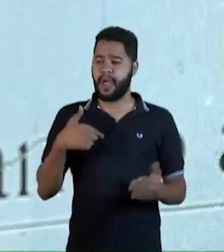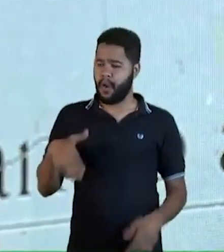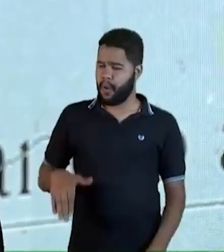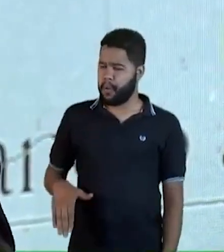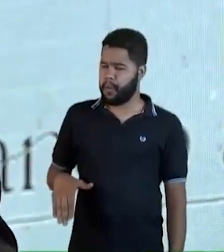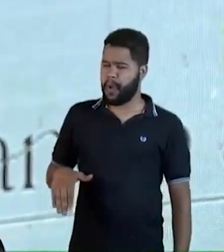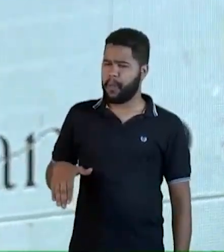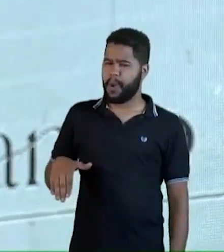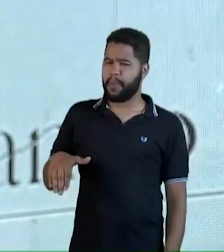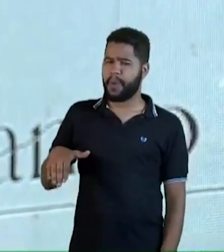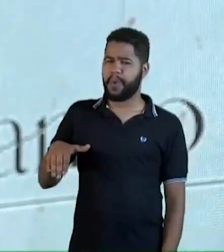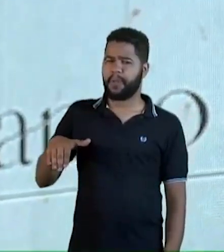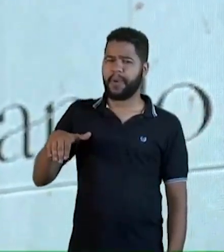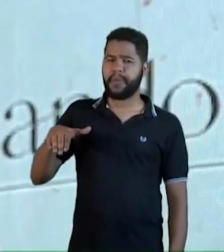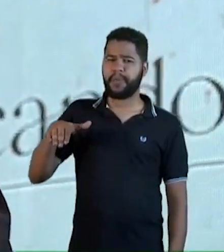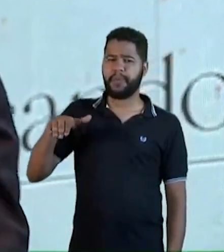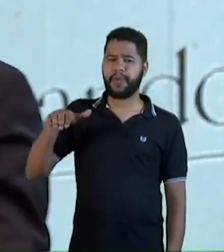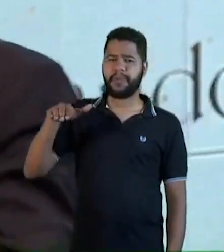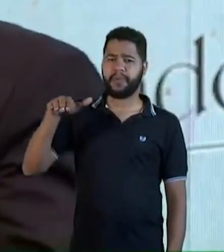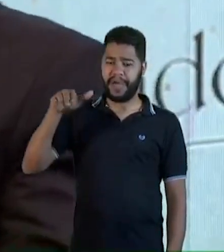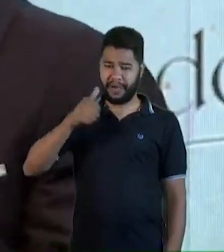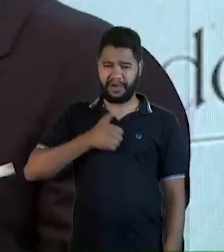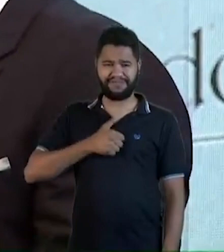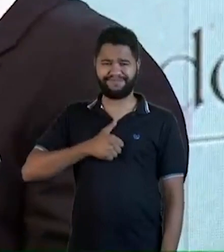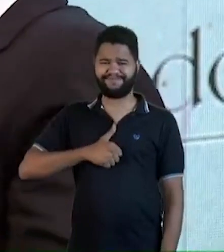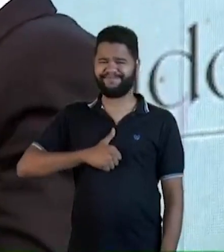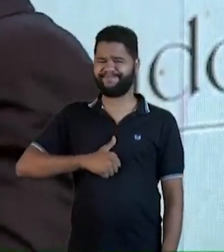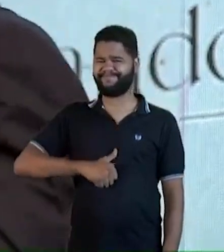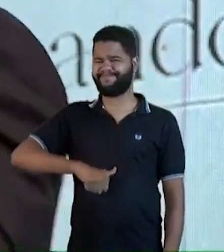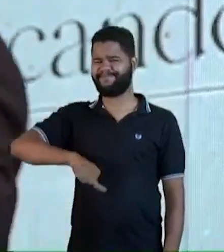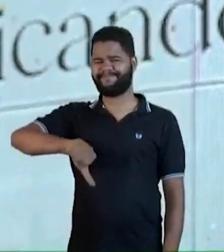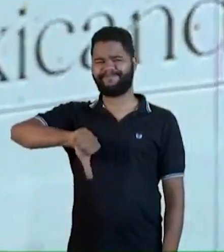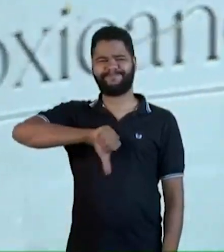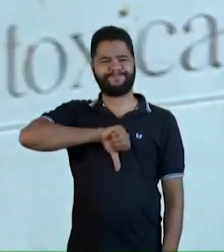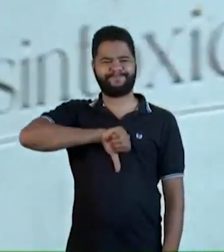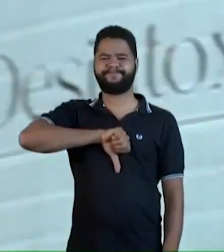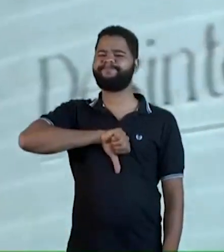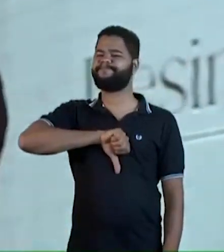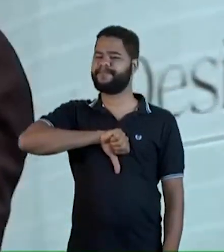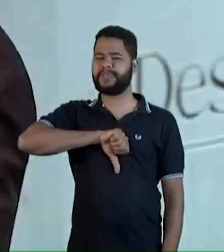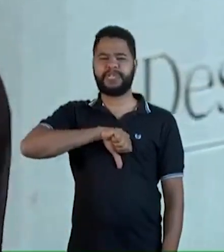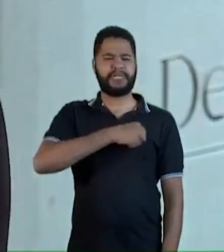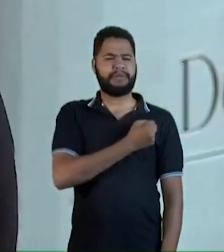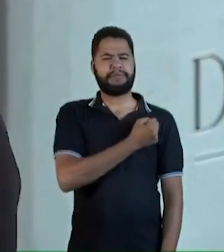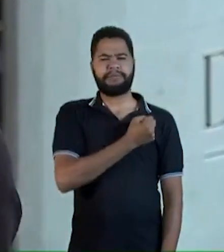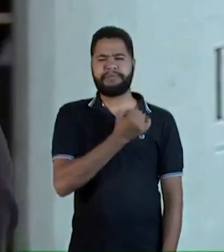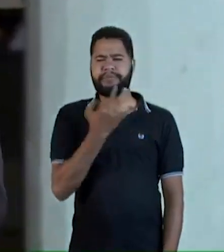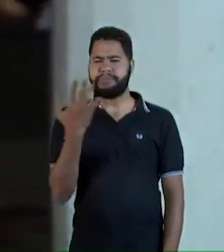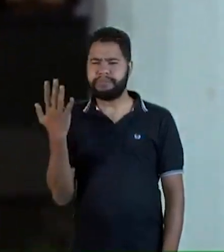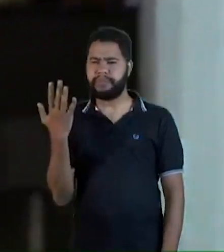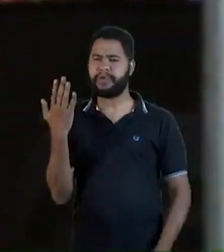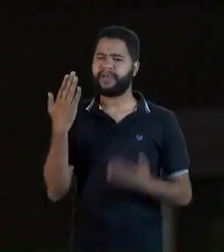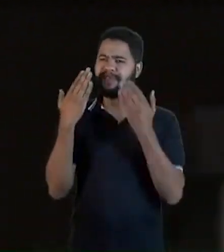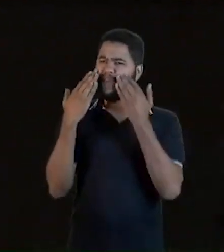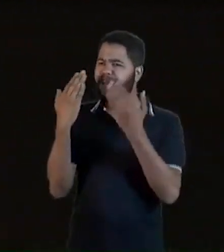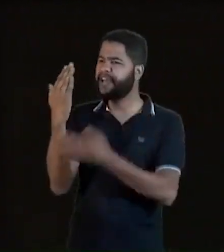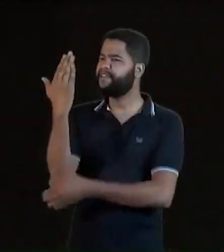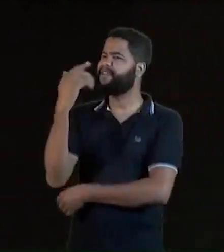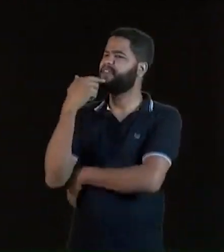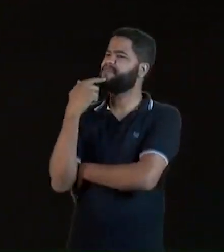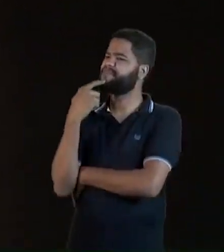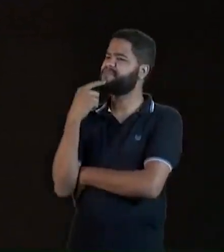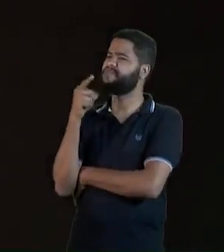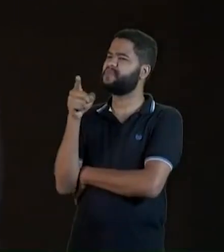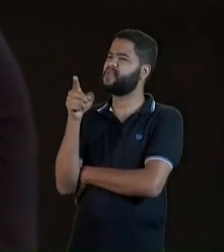cresci qo menos dez de autoestima eu perdi a conta de quantas vezes eu cheguei na frente do espelho e